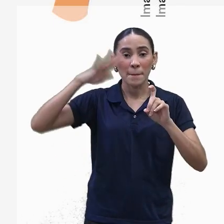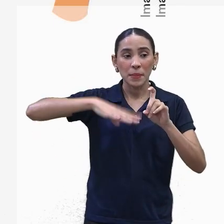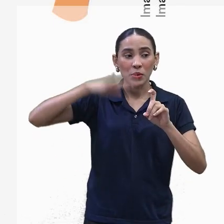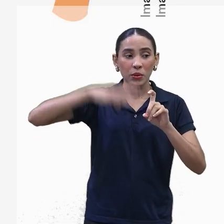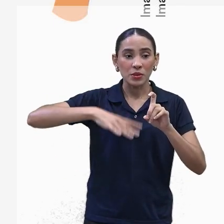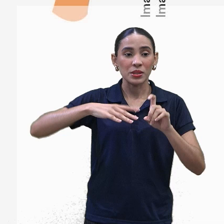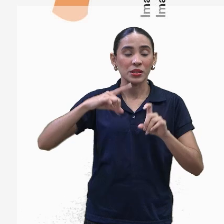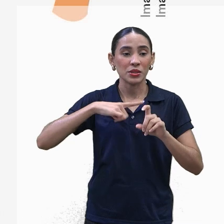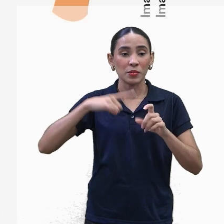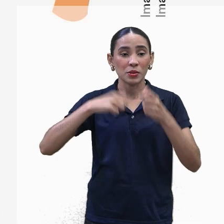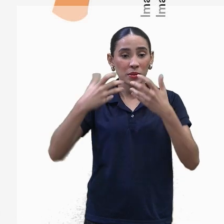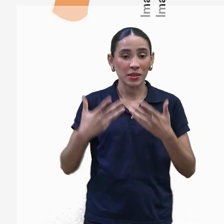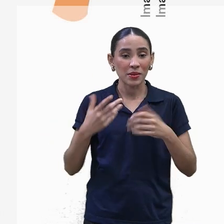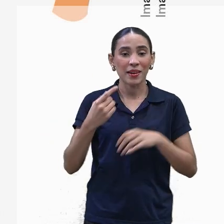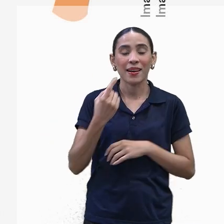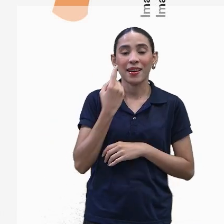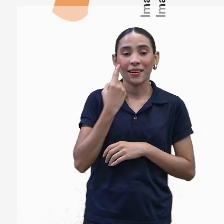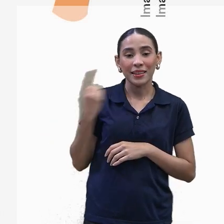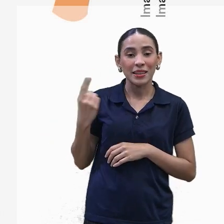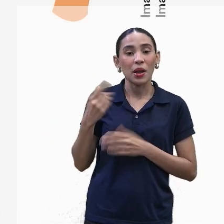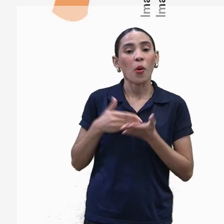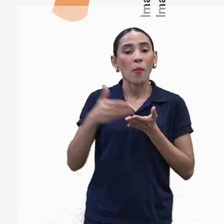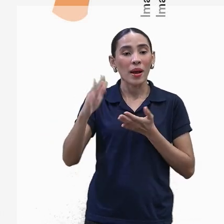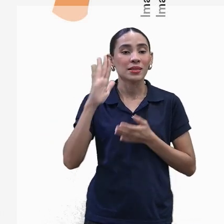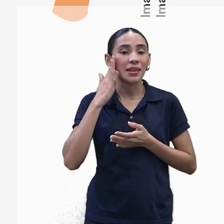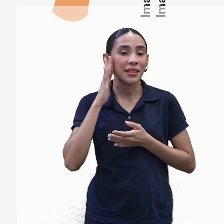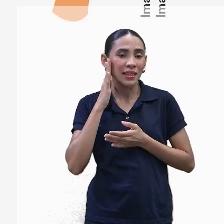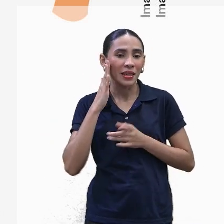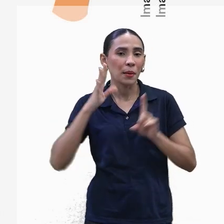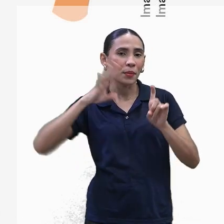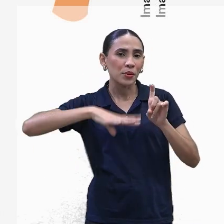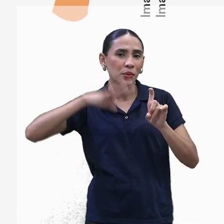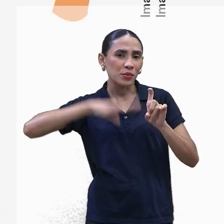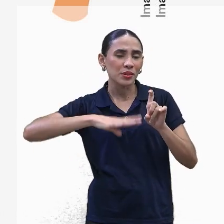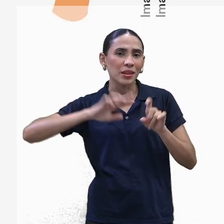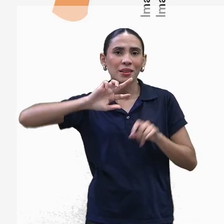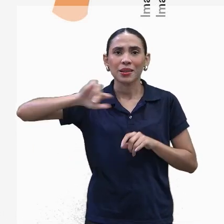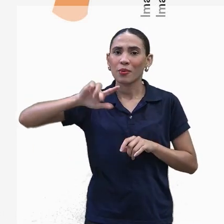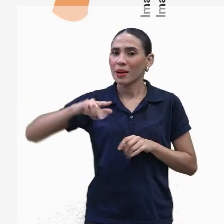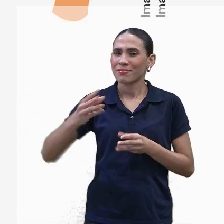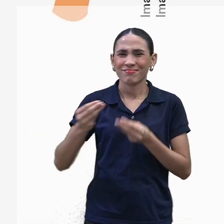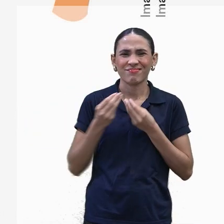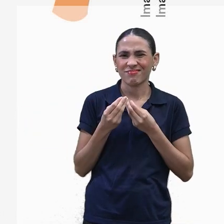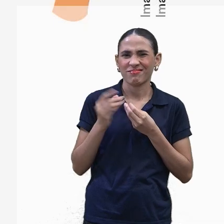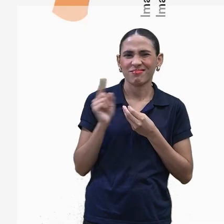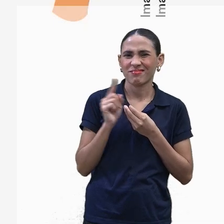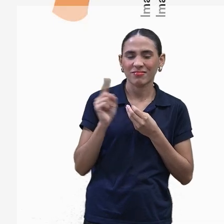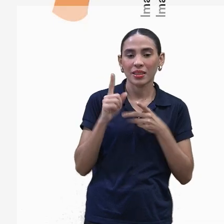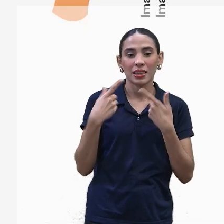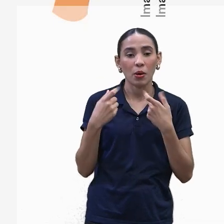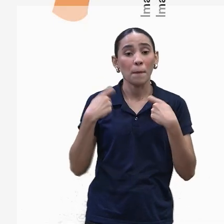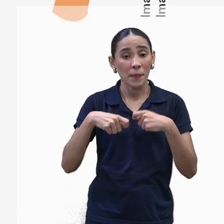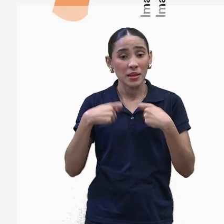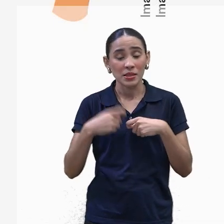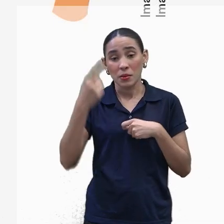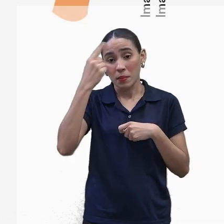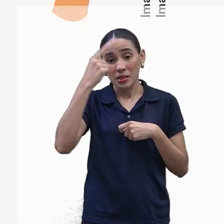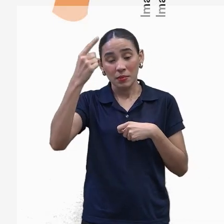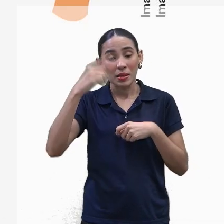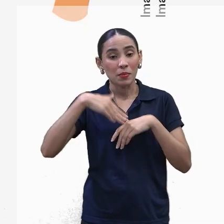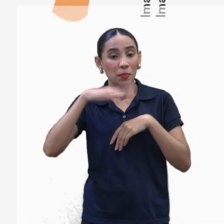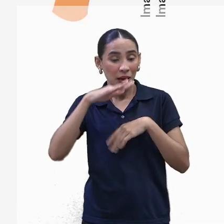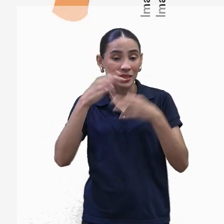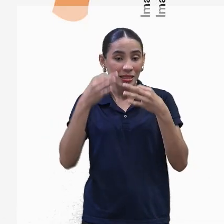uma explicação. Aqui a gente começa a entender. Não, pera lá, a mitologia não é mais para mim. Então eu preciso de um pensamento mais